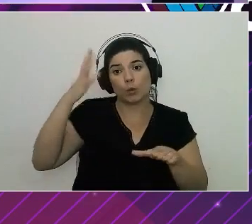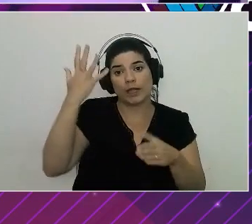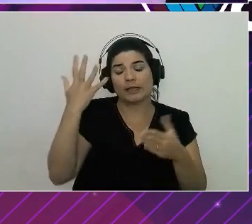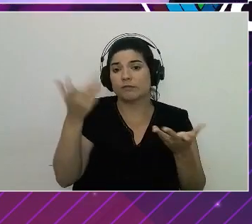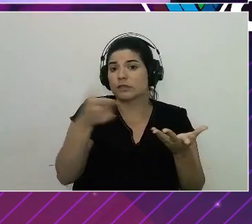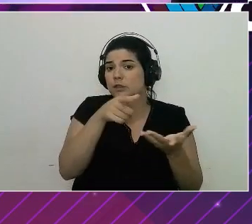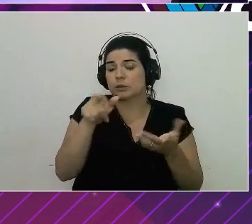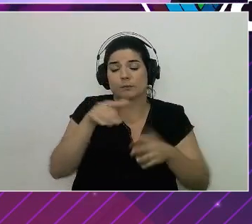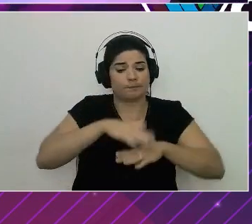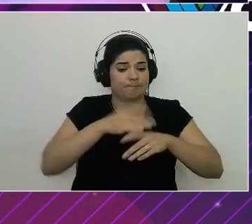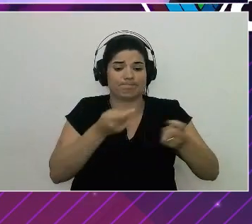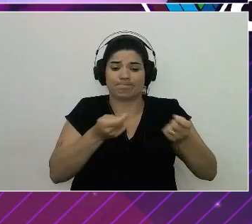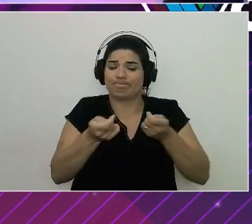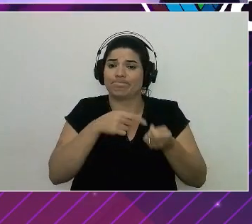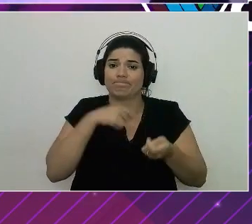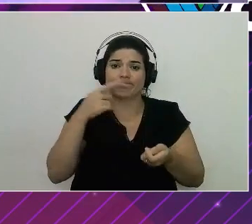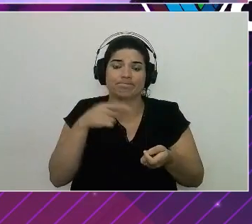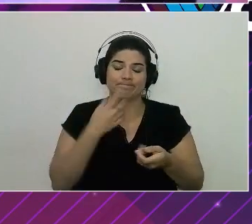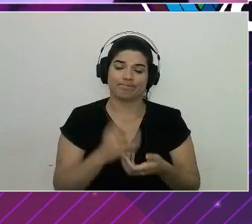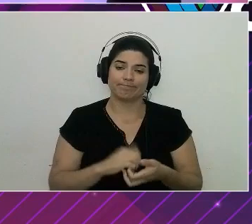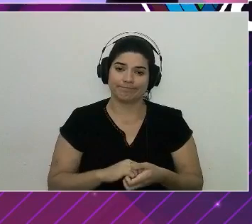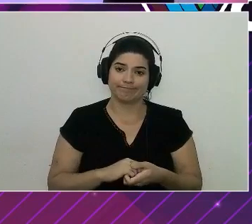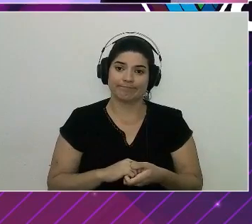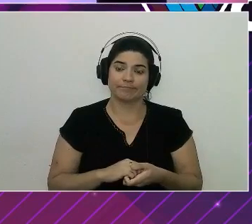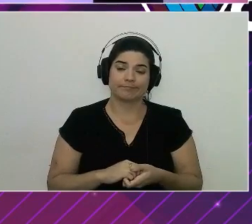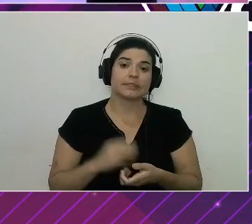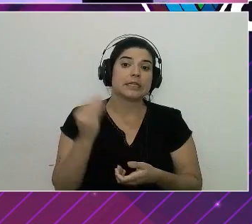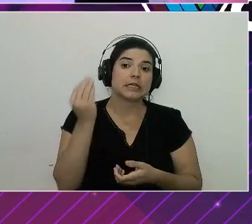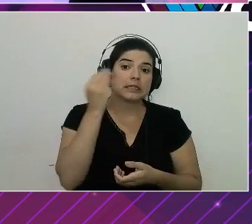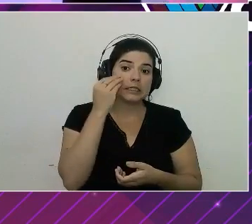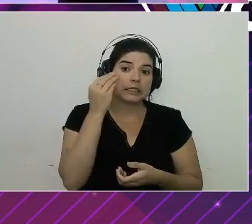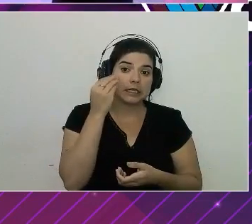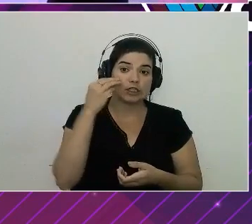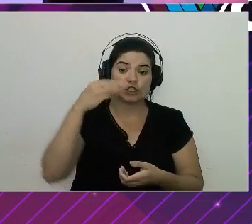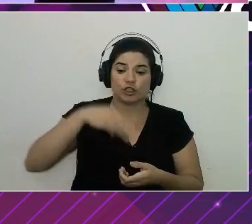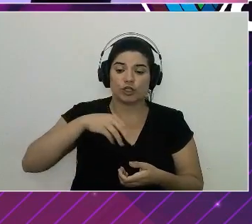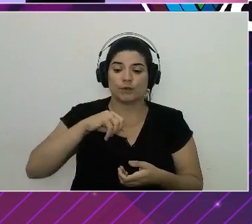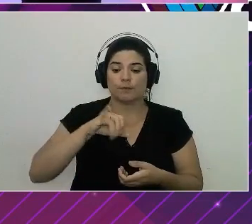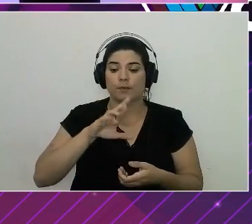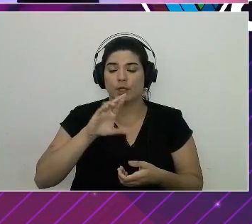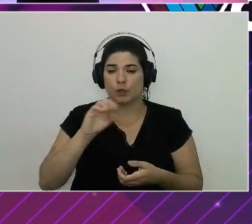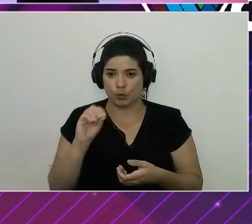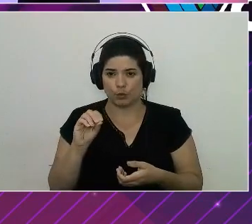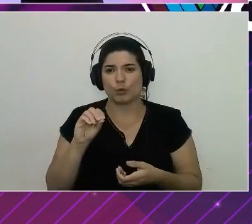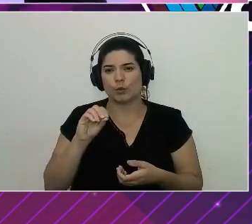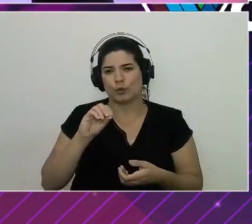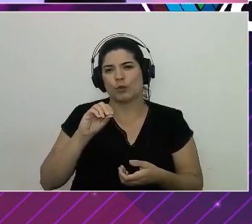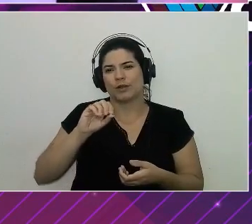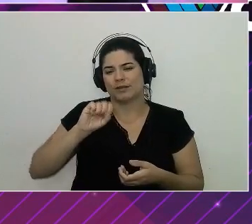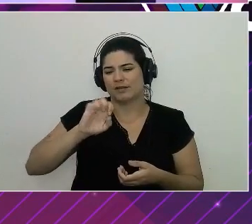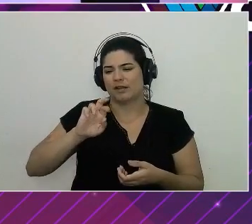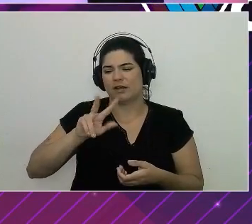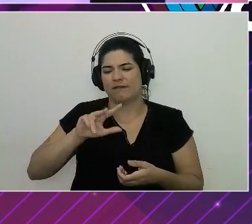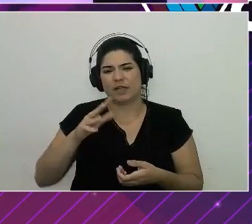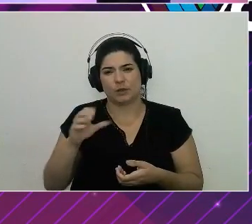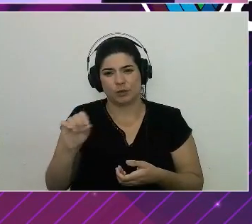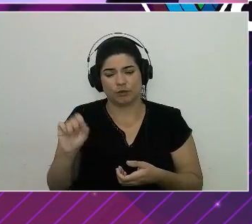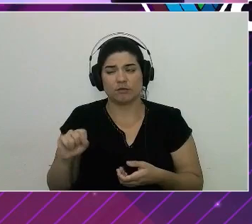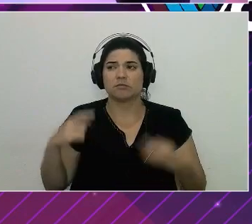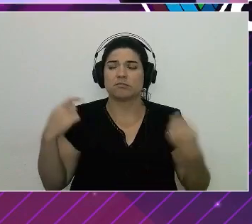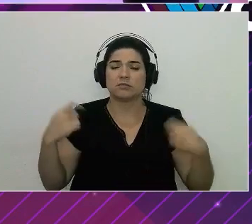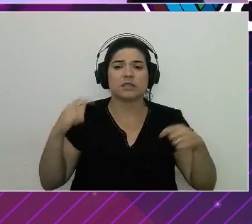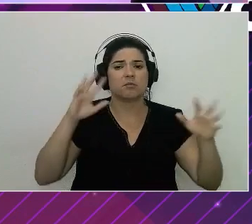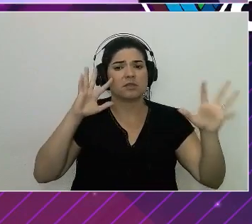Então, isso faz com que testes de microserviços sejam muito complicados, que a gente tenha que codar muita coisa, tenha que pensar em muitas